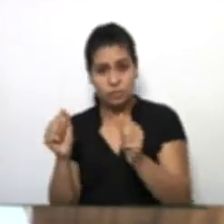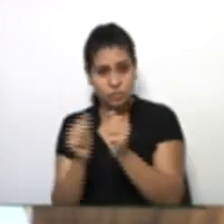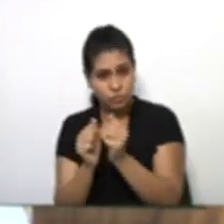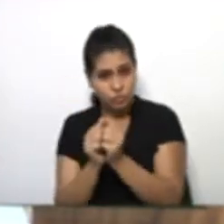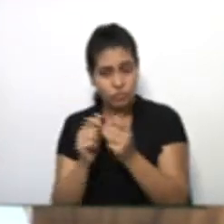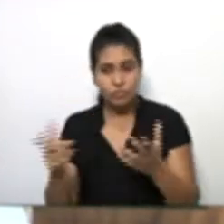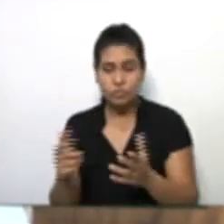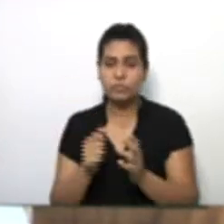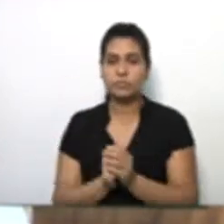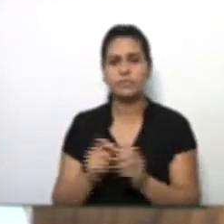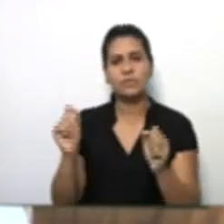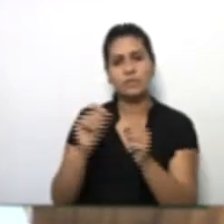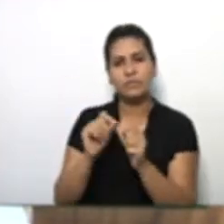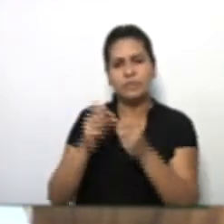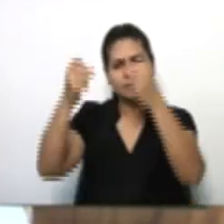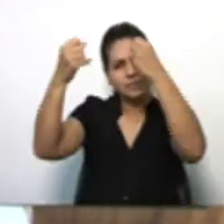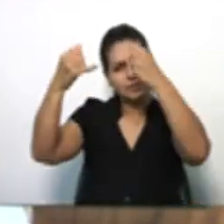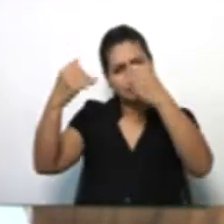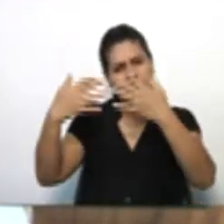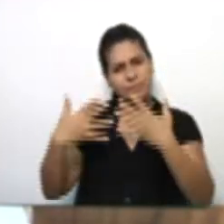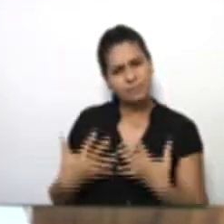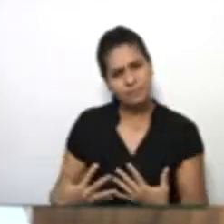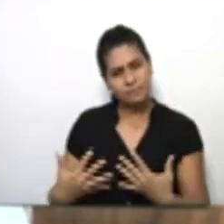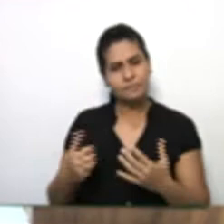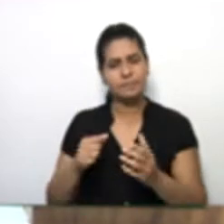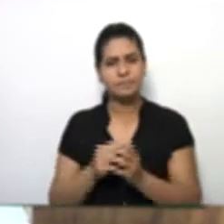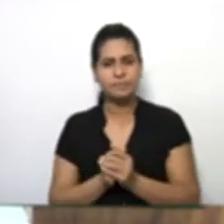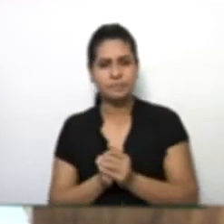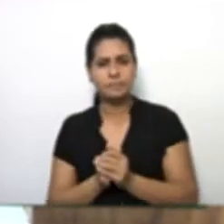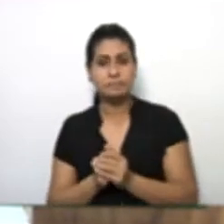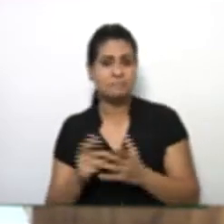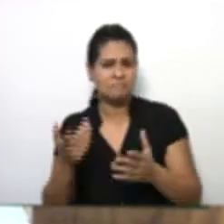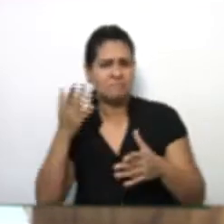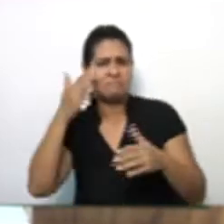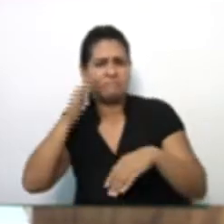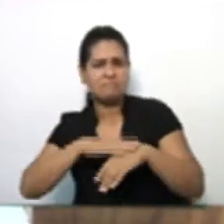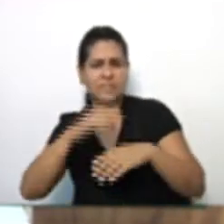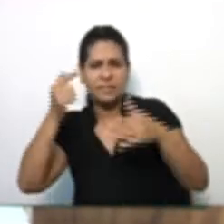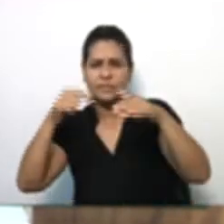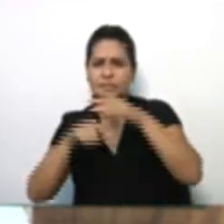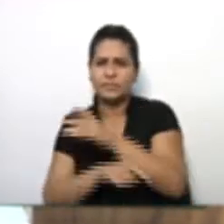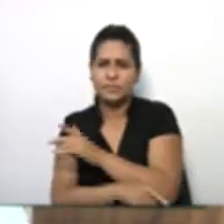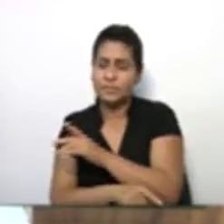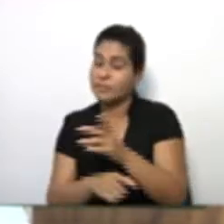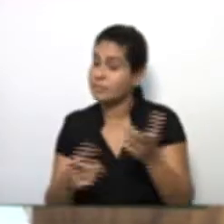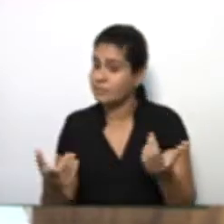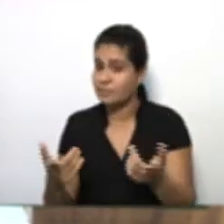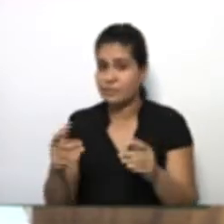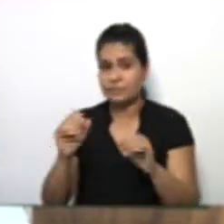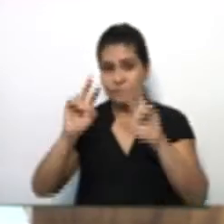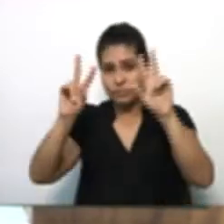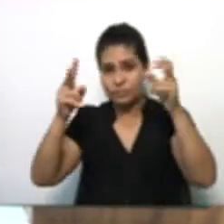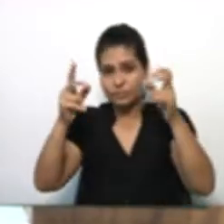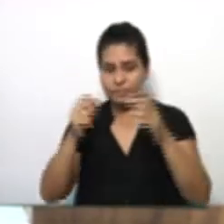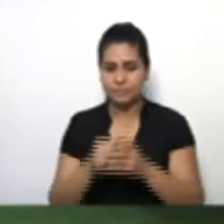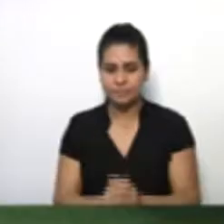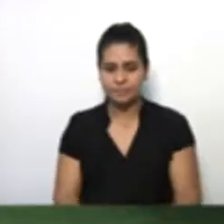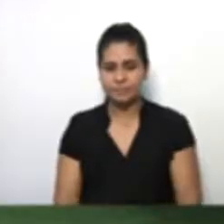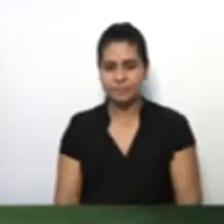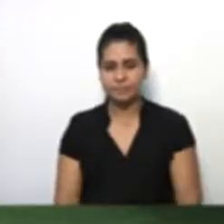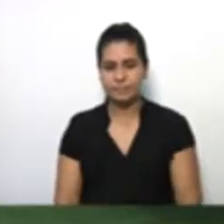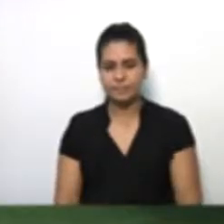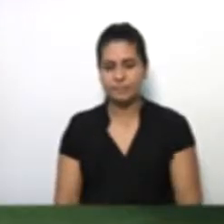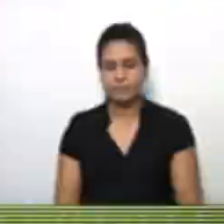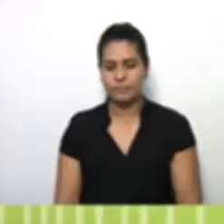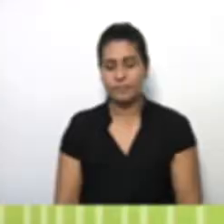vamos fazer uma explicação, né, mais ampliada daquele assunto. É, e